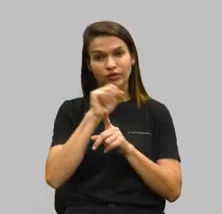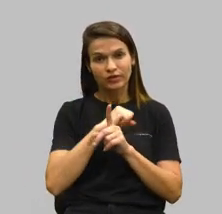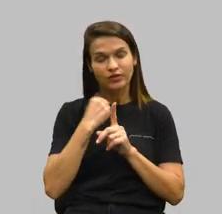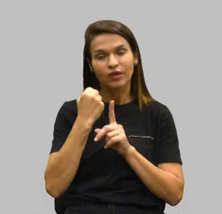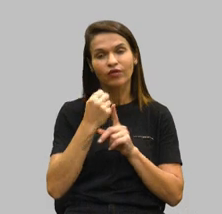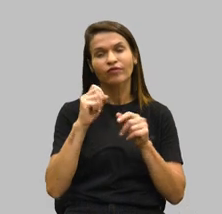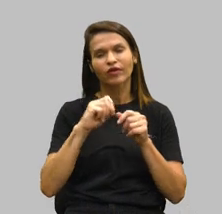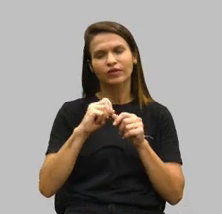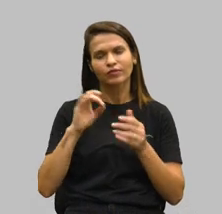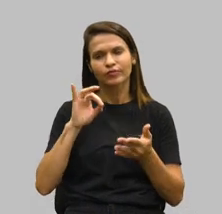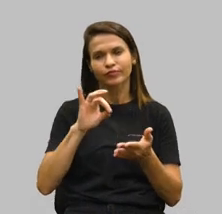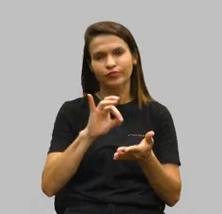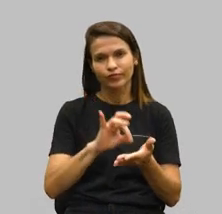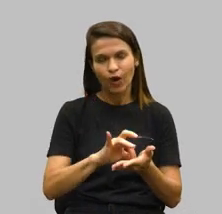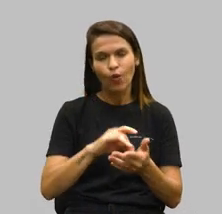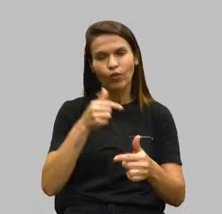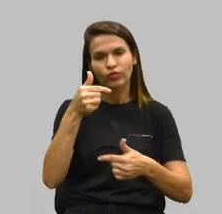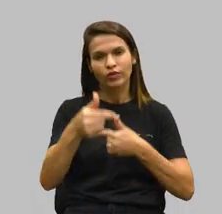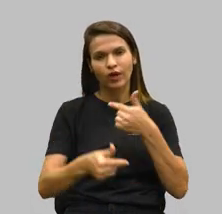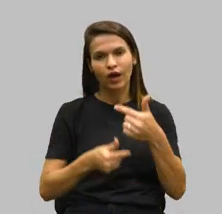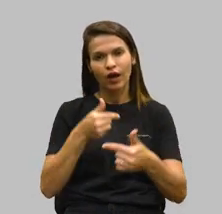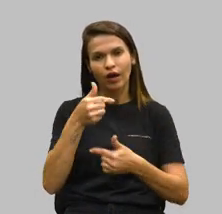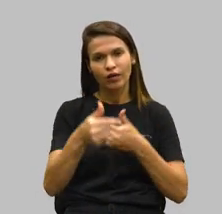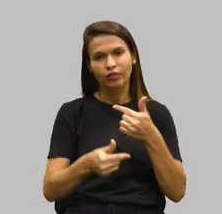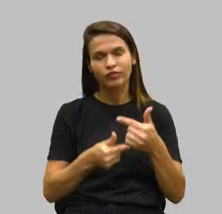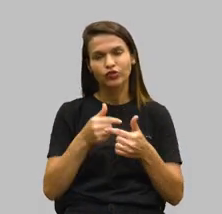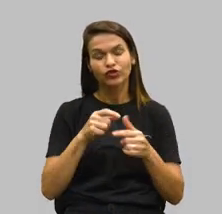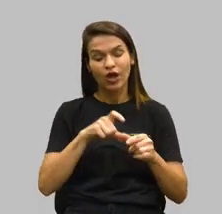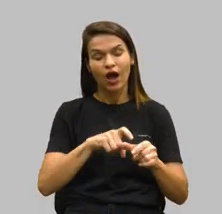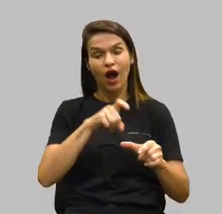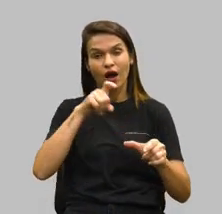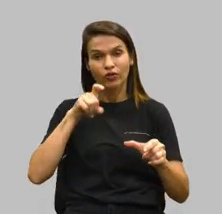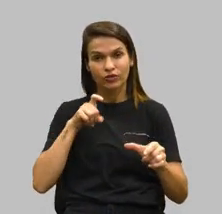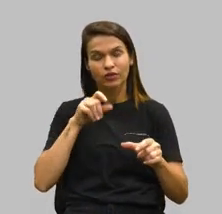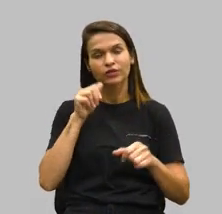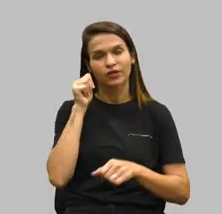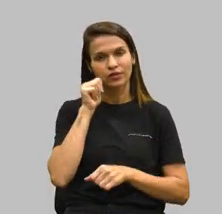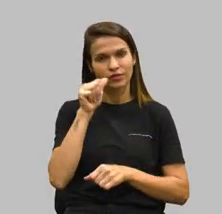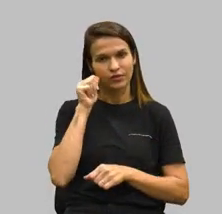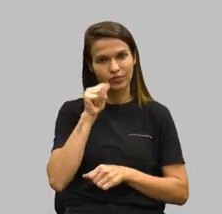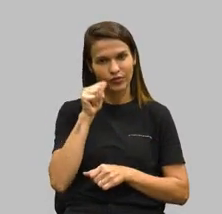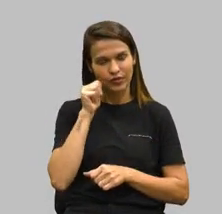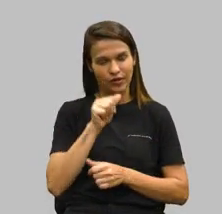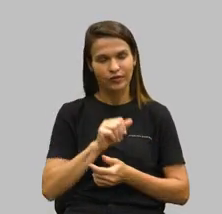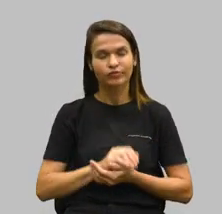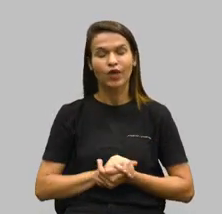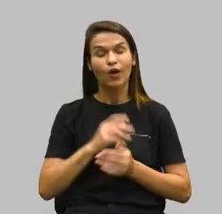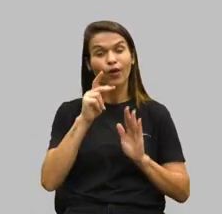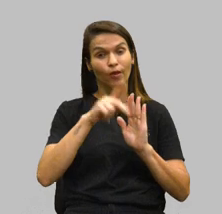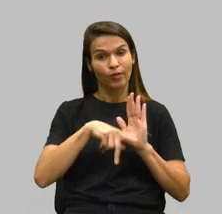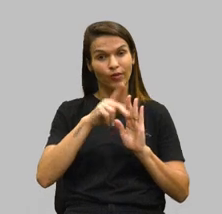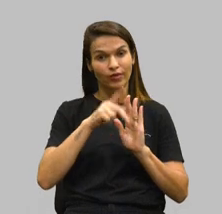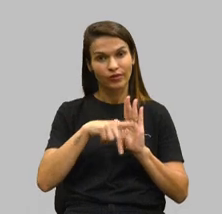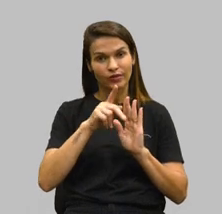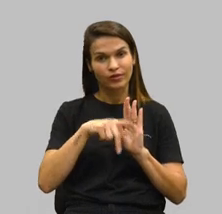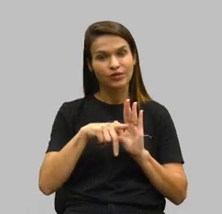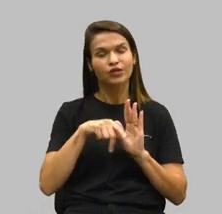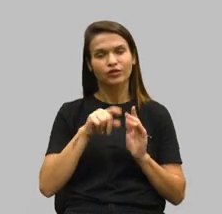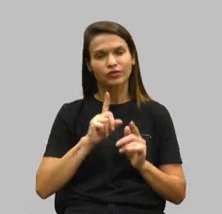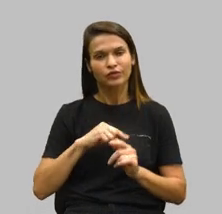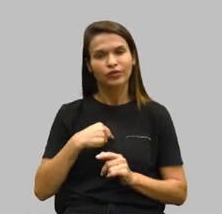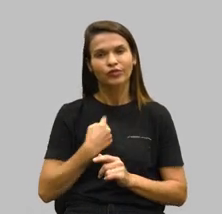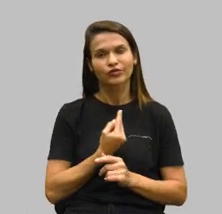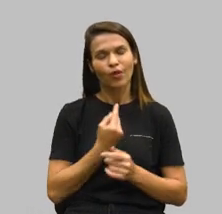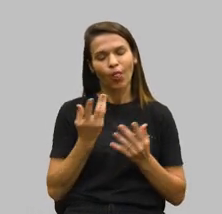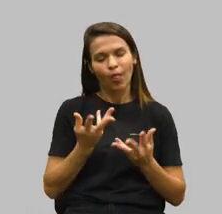fazer realmente um trabalho de autonomia dessas mulheres então é um projeto também que nós estamos